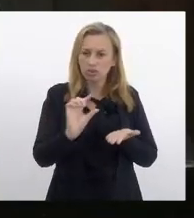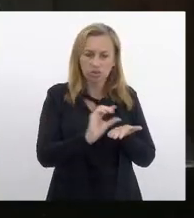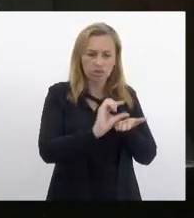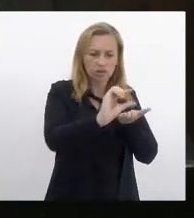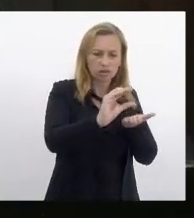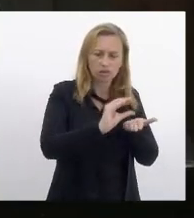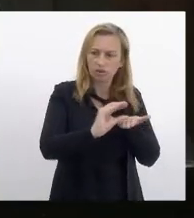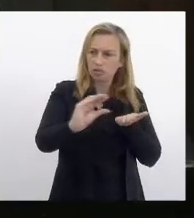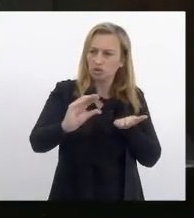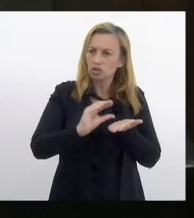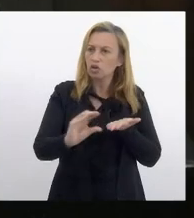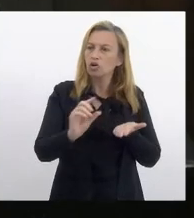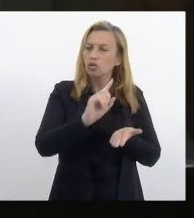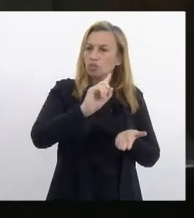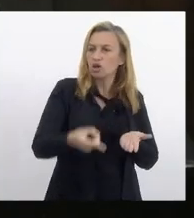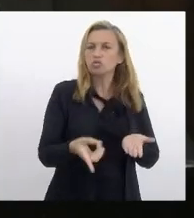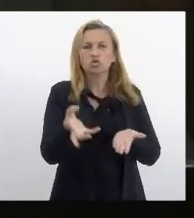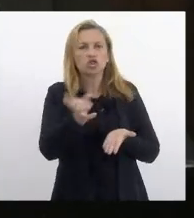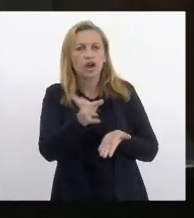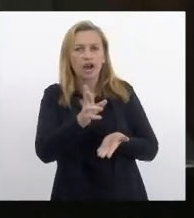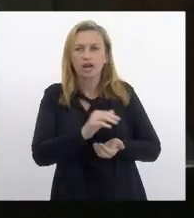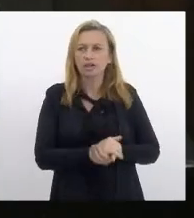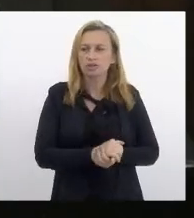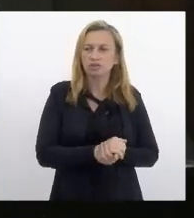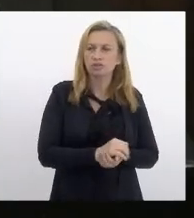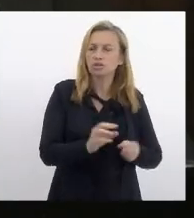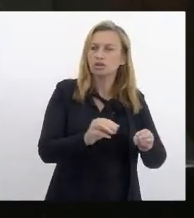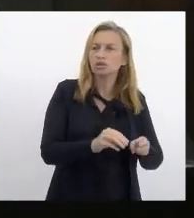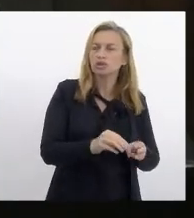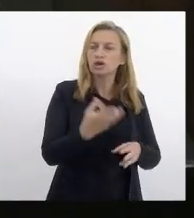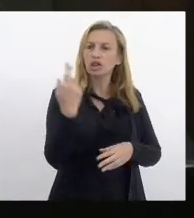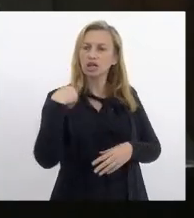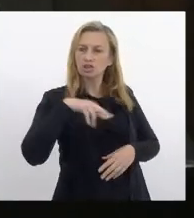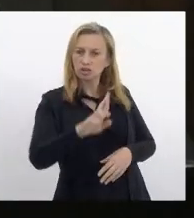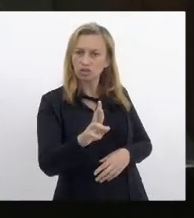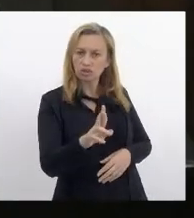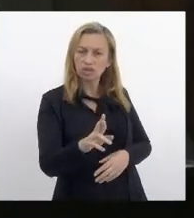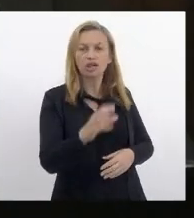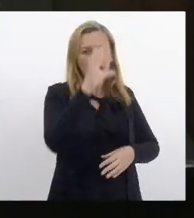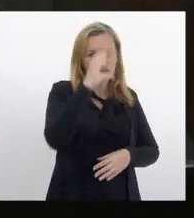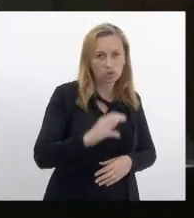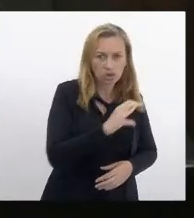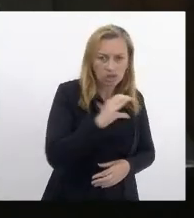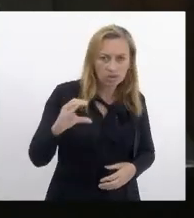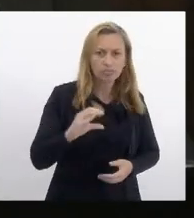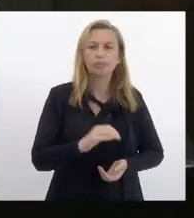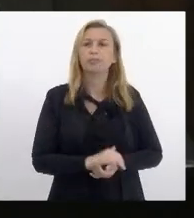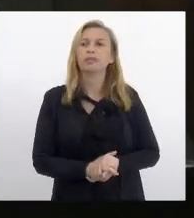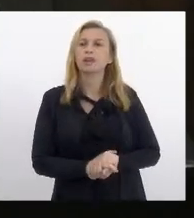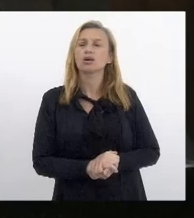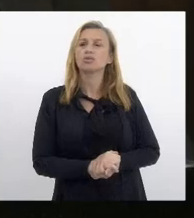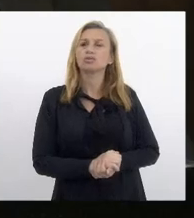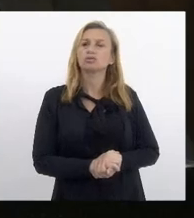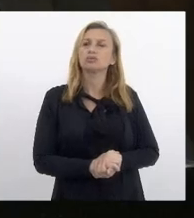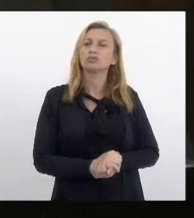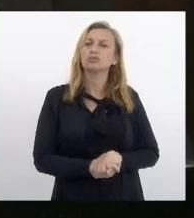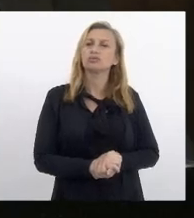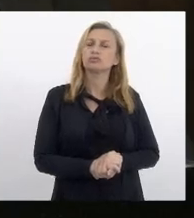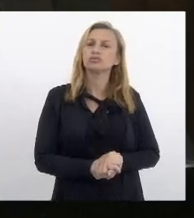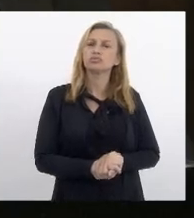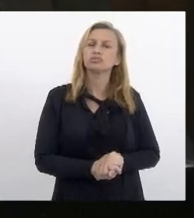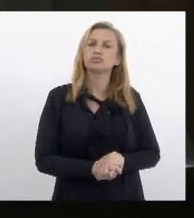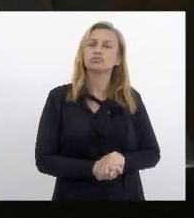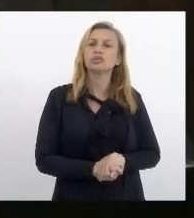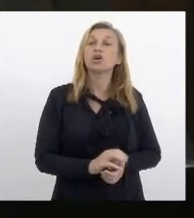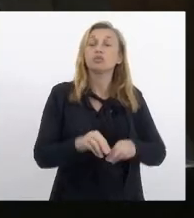programe a destinação de R$1 milhão para o Museu das Religiões da Religião Católica, o Museu das